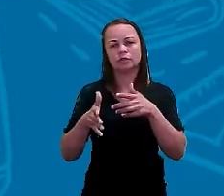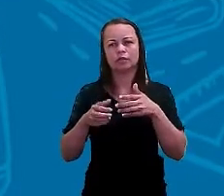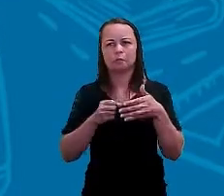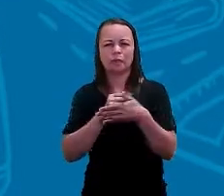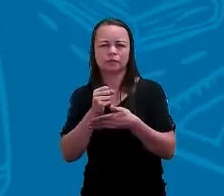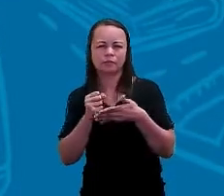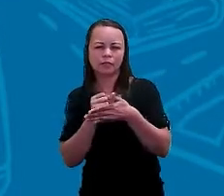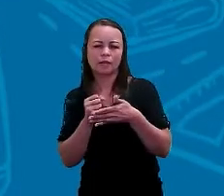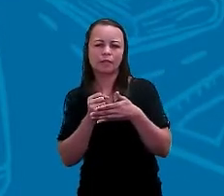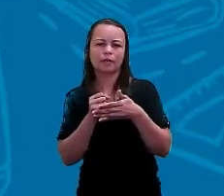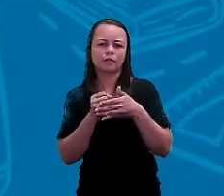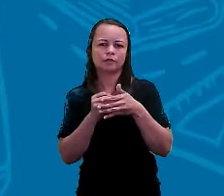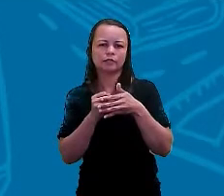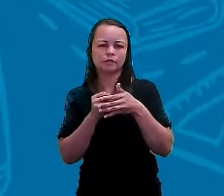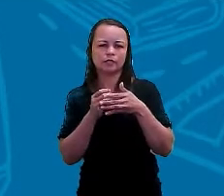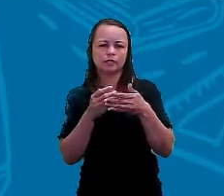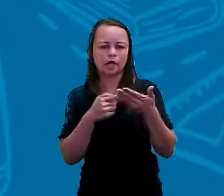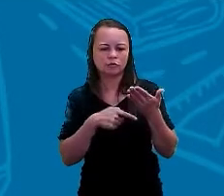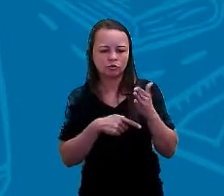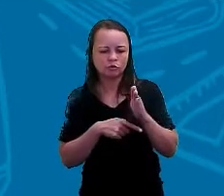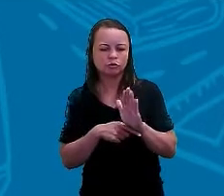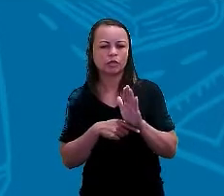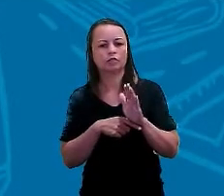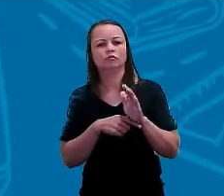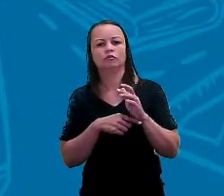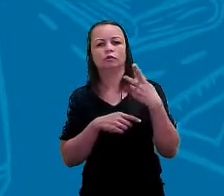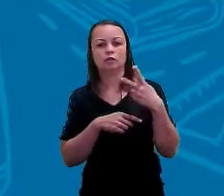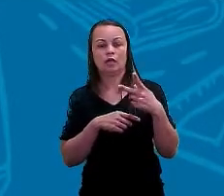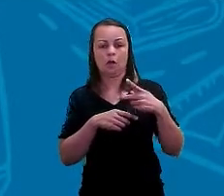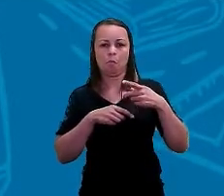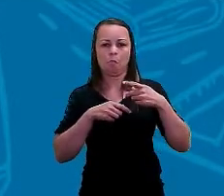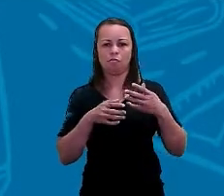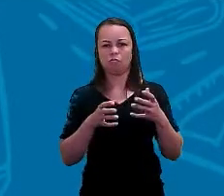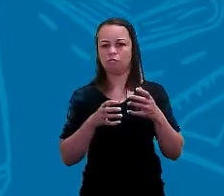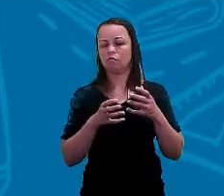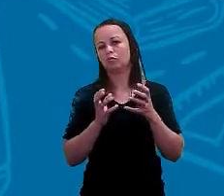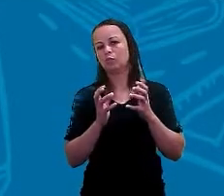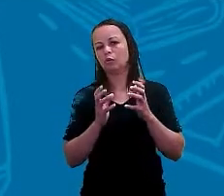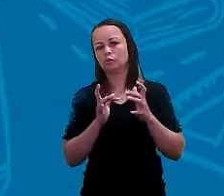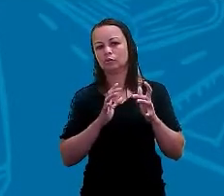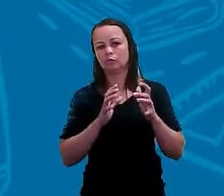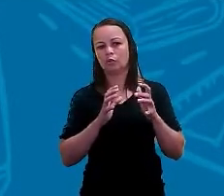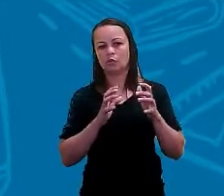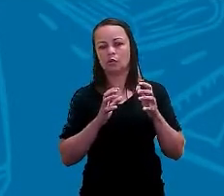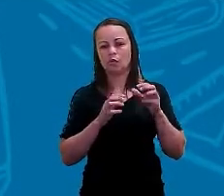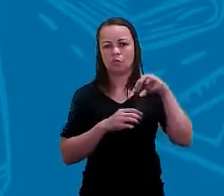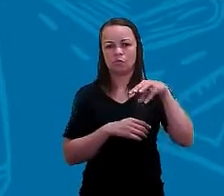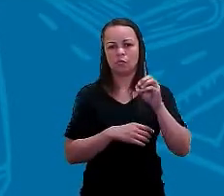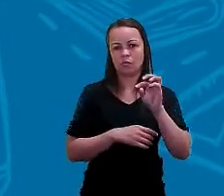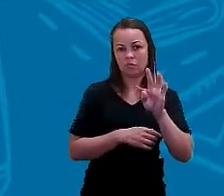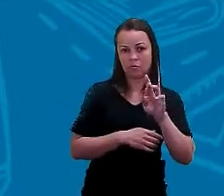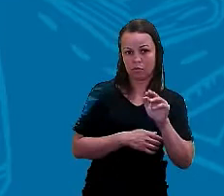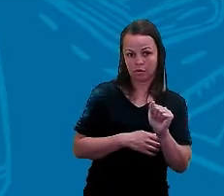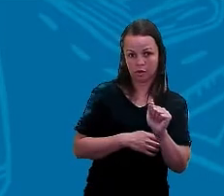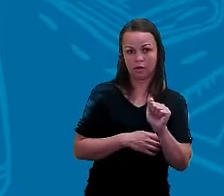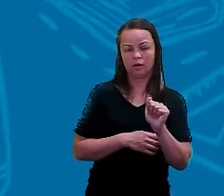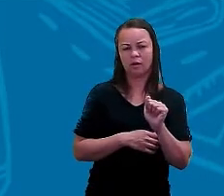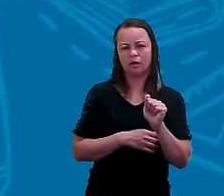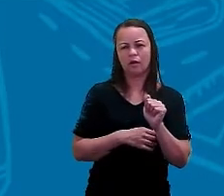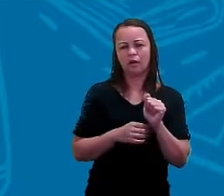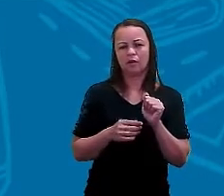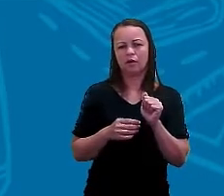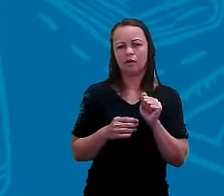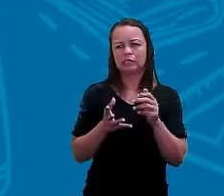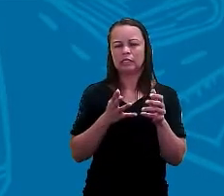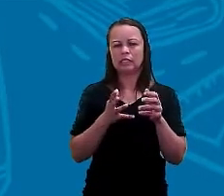de integrar essa função motora e essa função que ela tem por a capacidade